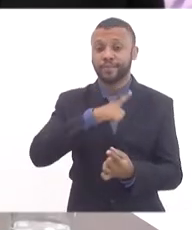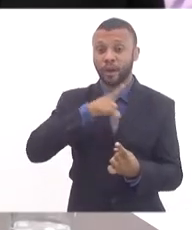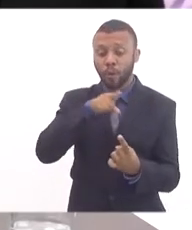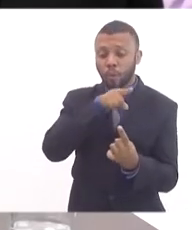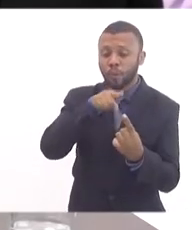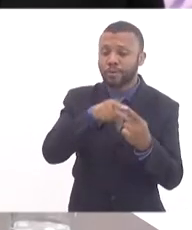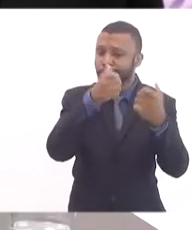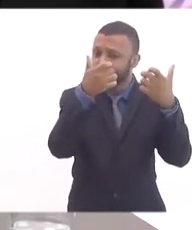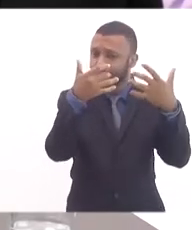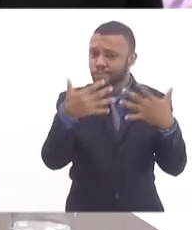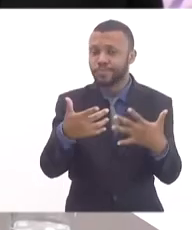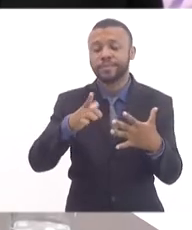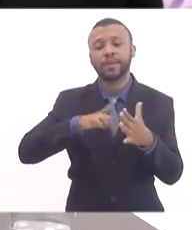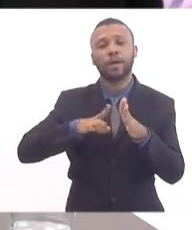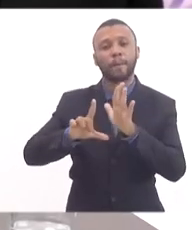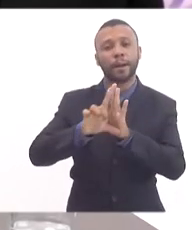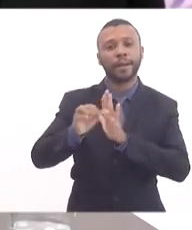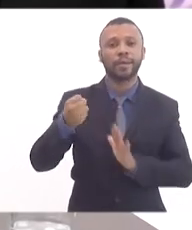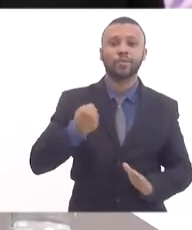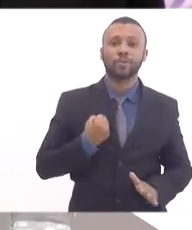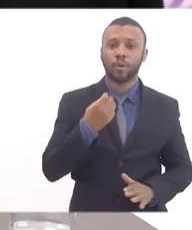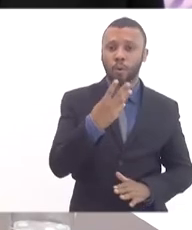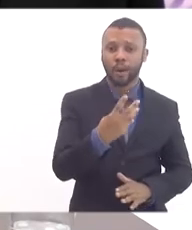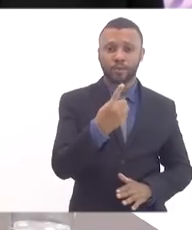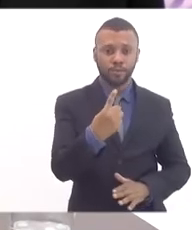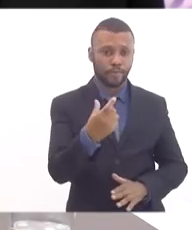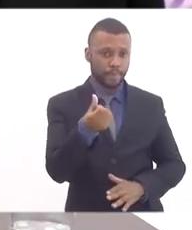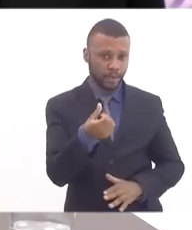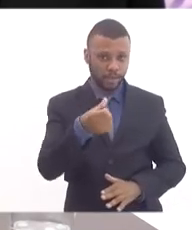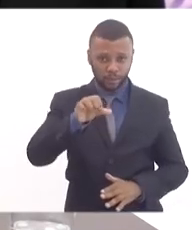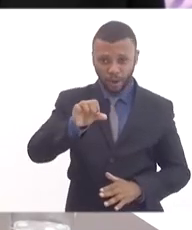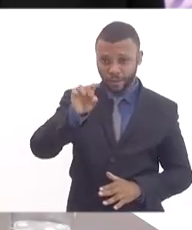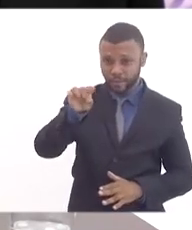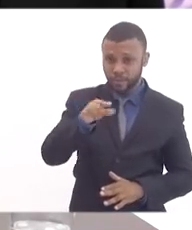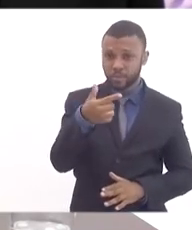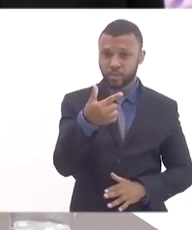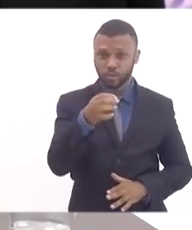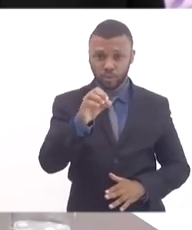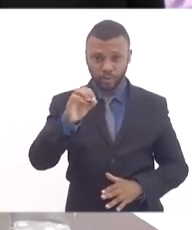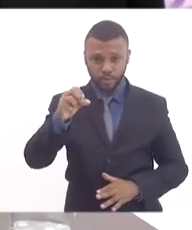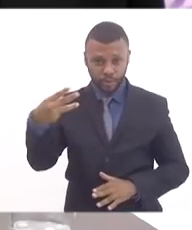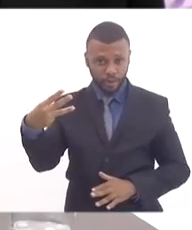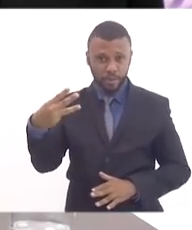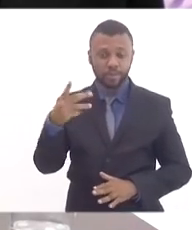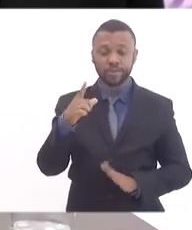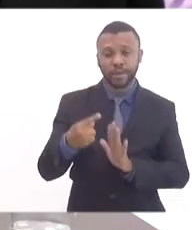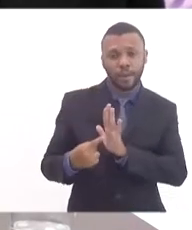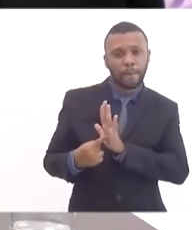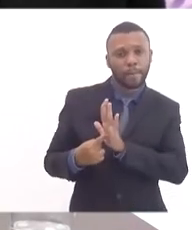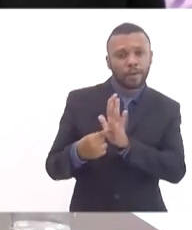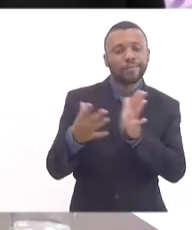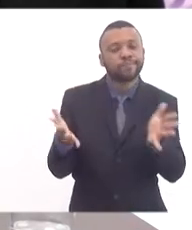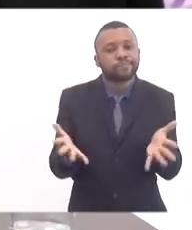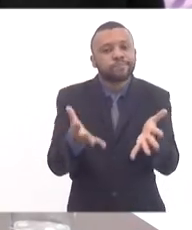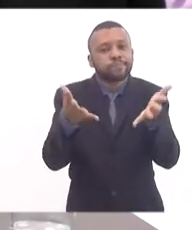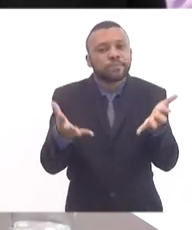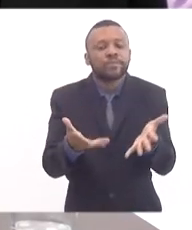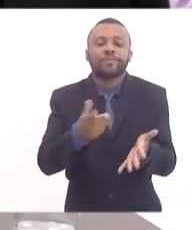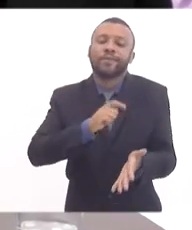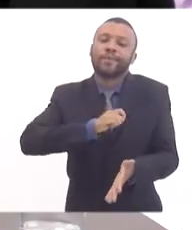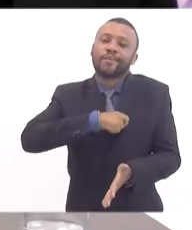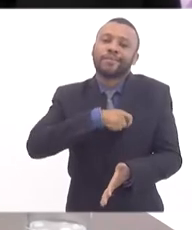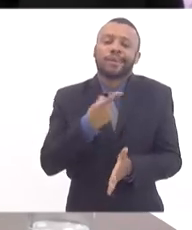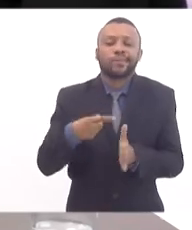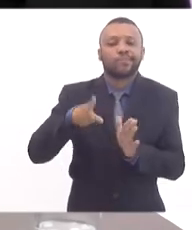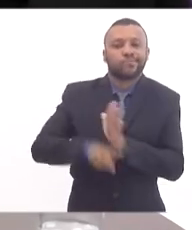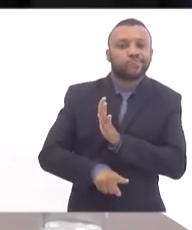haveria uma lei a lei 469 de 2003 Iluminando que já traria incentivos fiscais para indústria